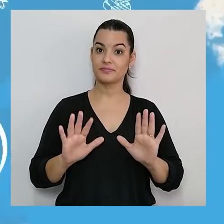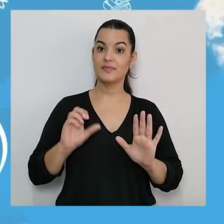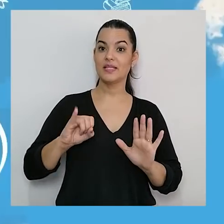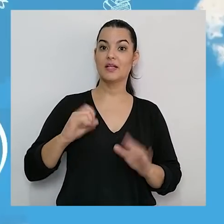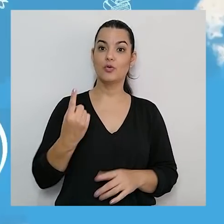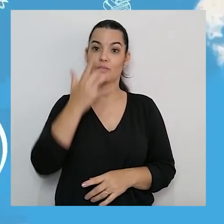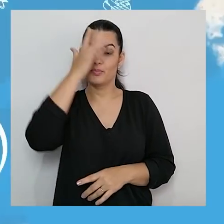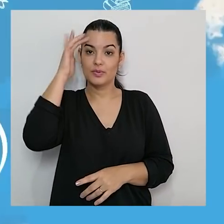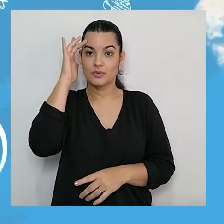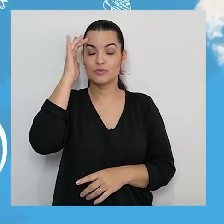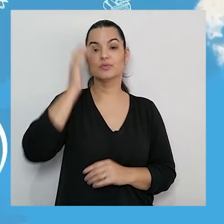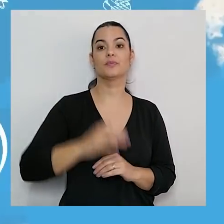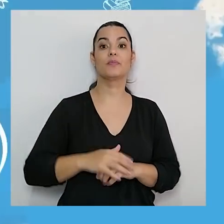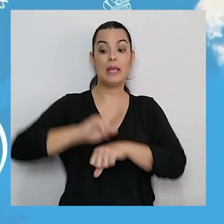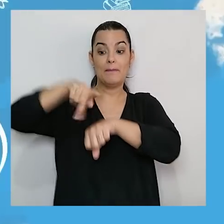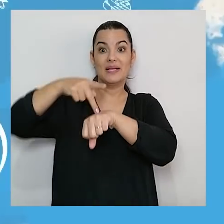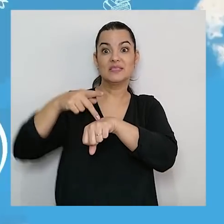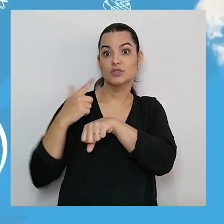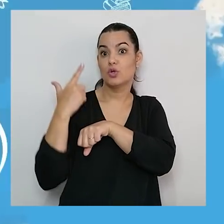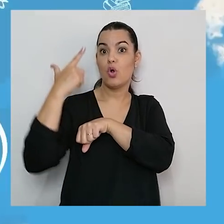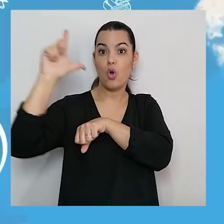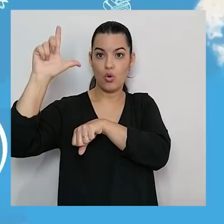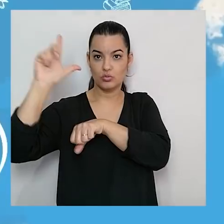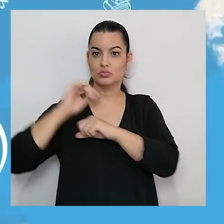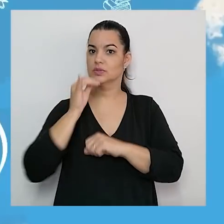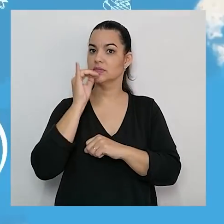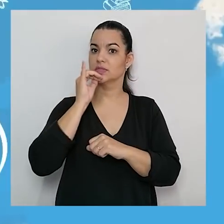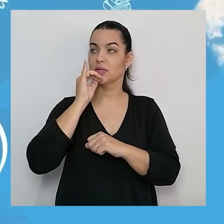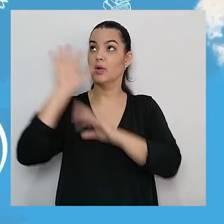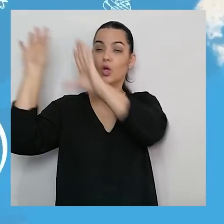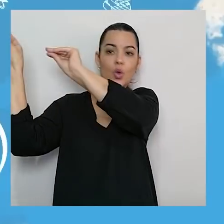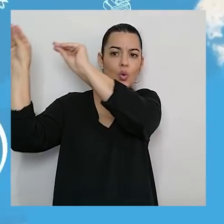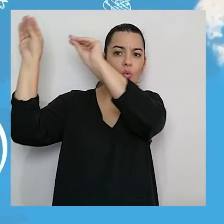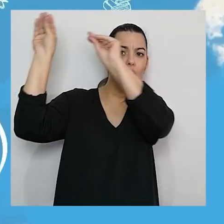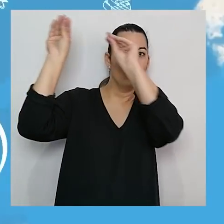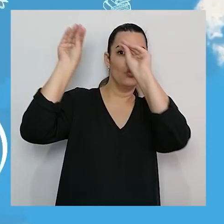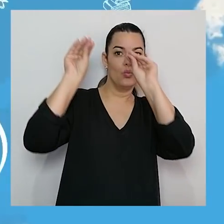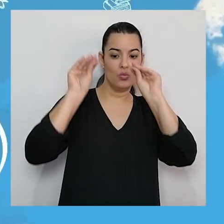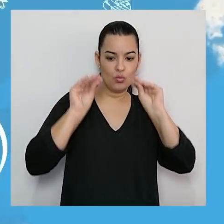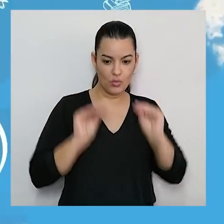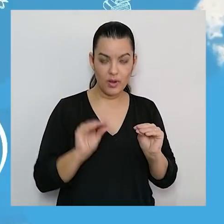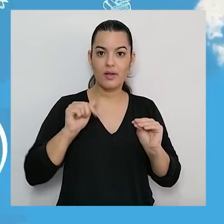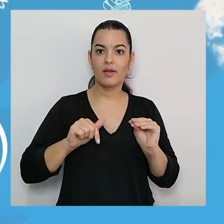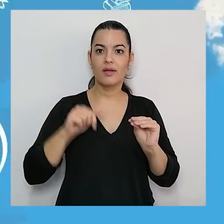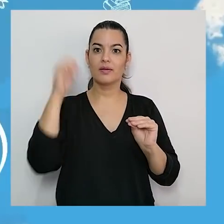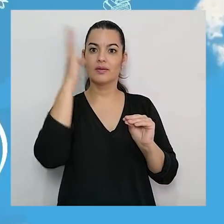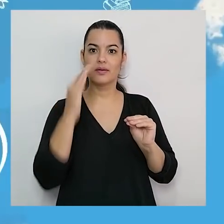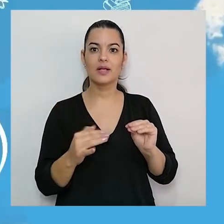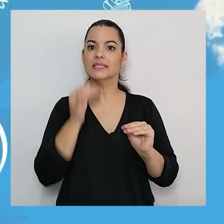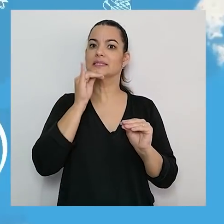Agora, se uma pessoa sai de outro país para vir aqui, atravessou